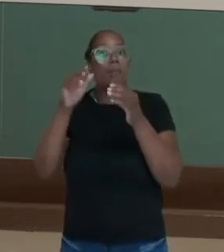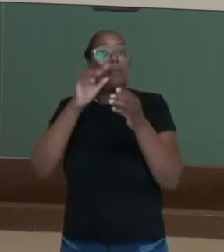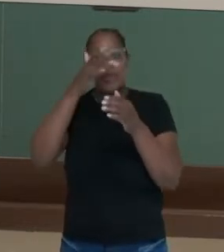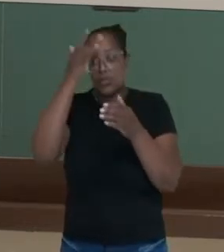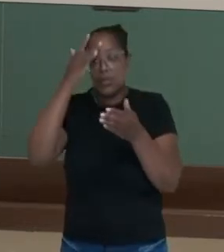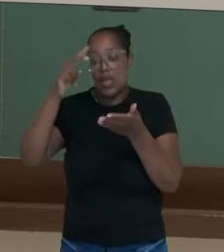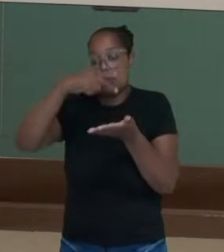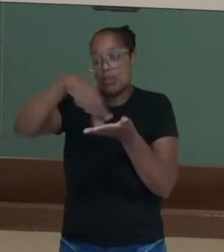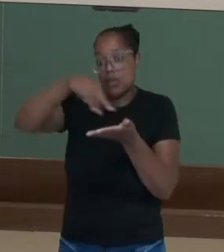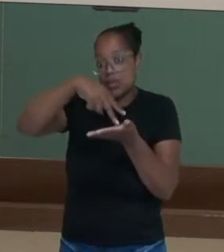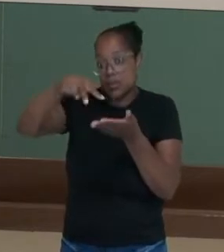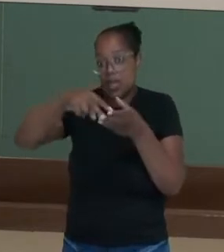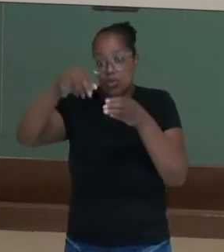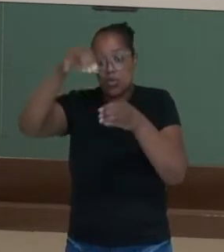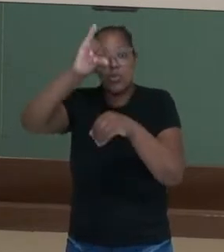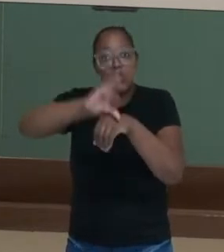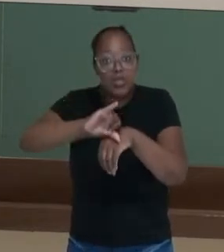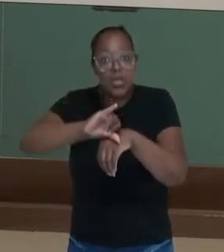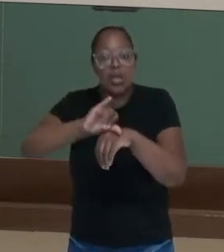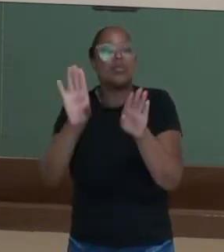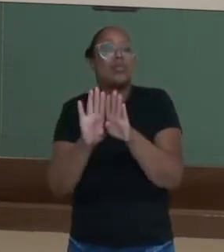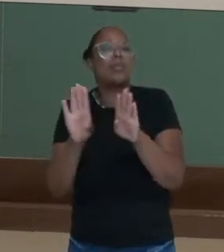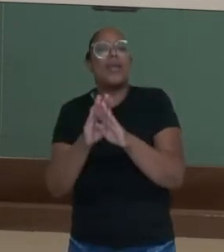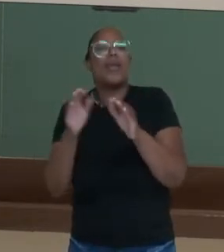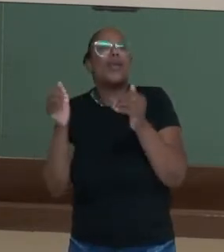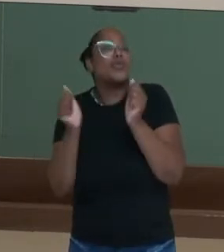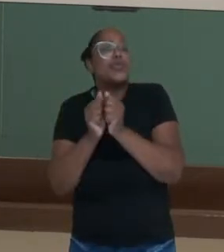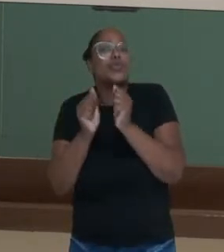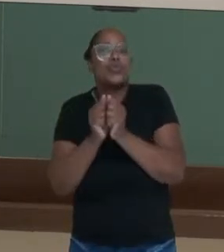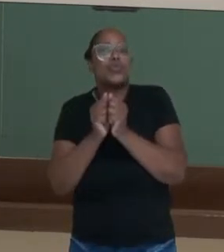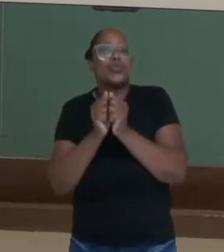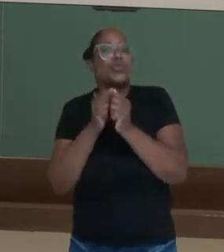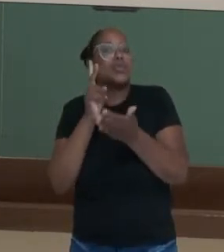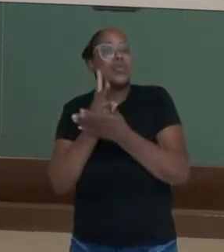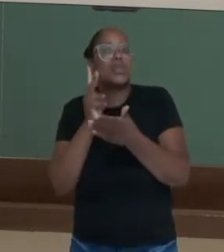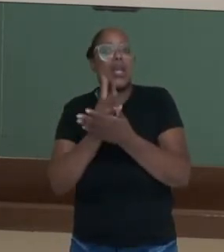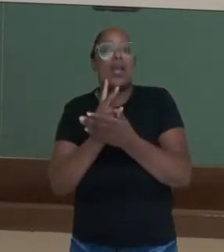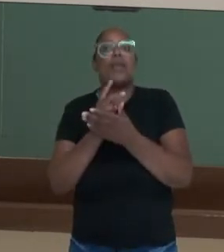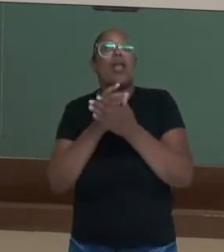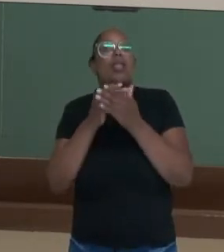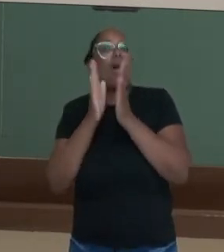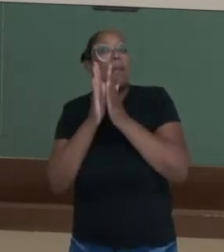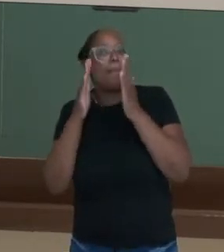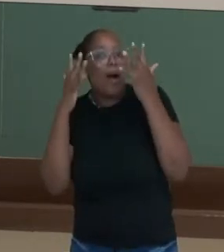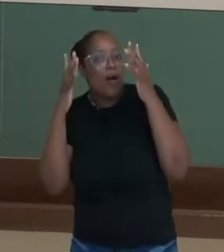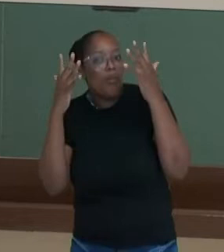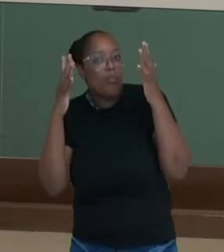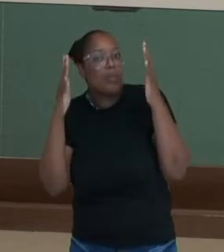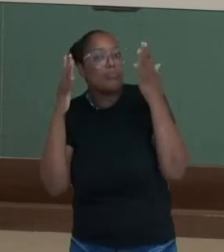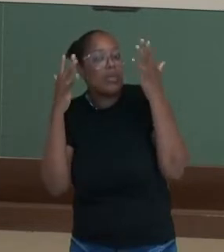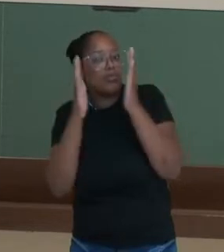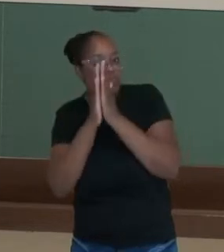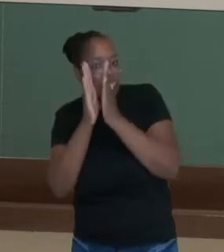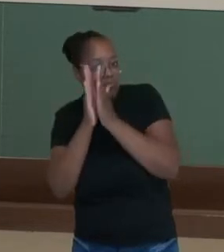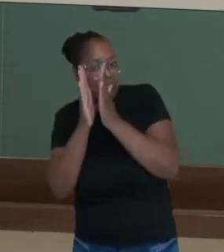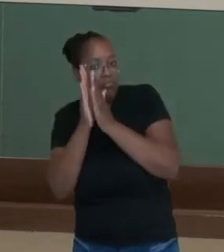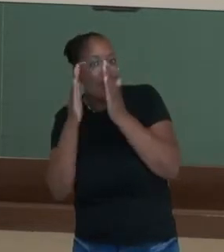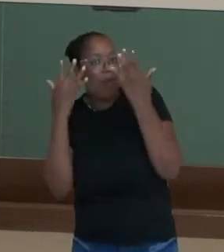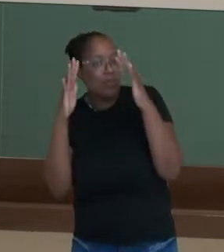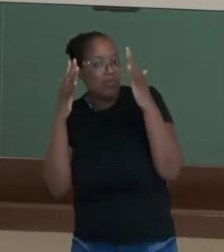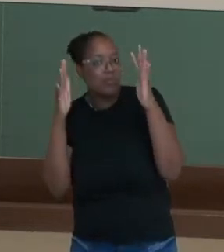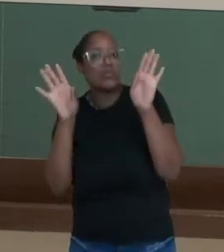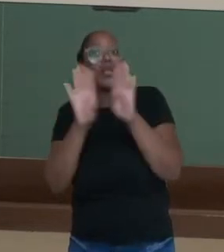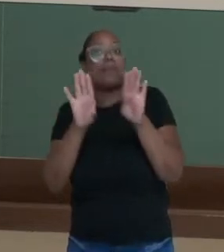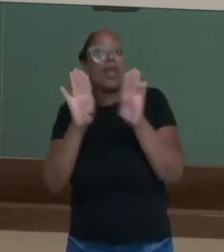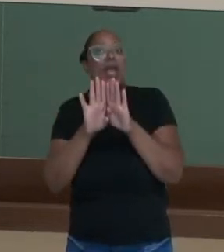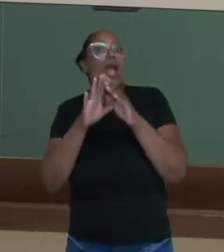mesma música na batida de palmas, no canto e nos instrumentos. Percebe que a música é a que faz a ligação de todos